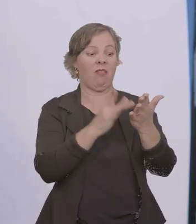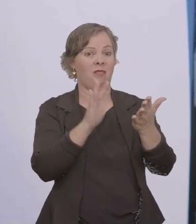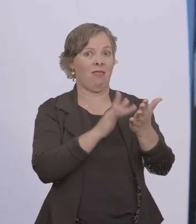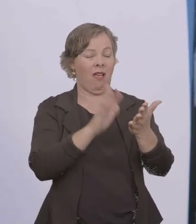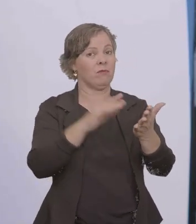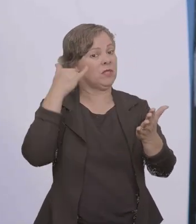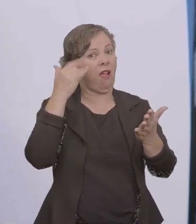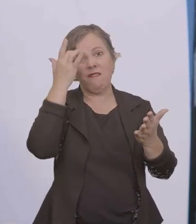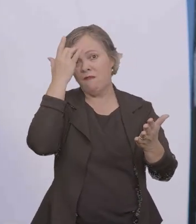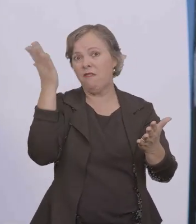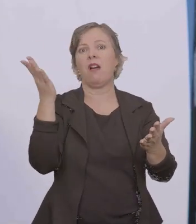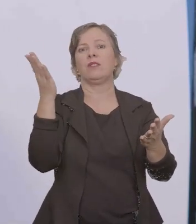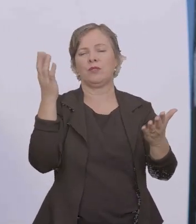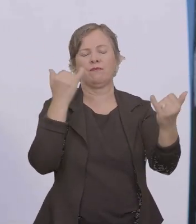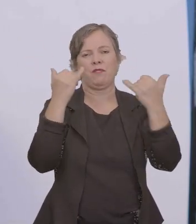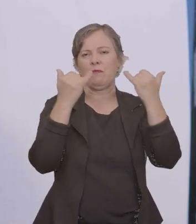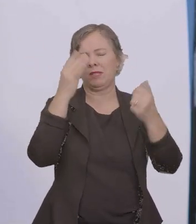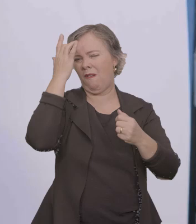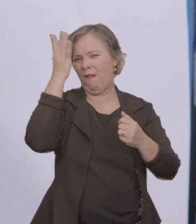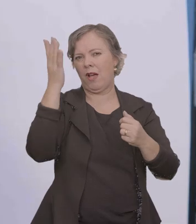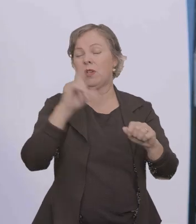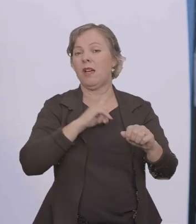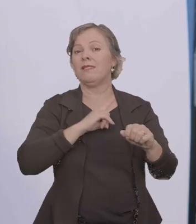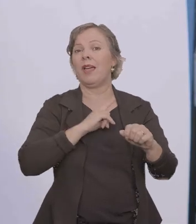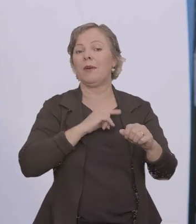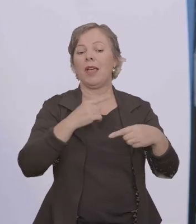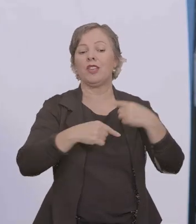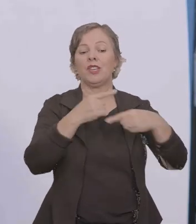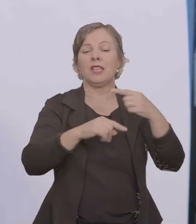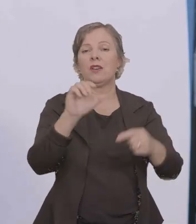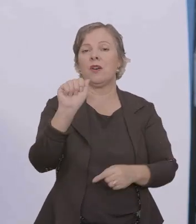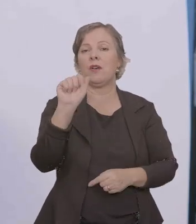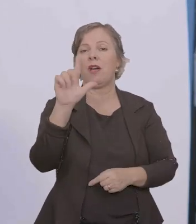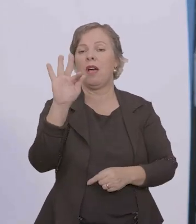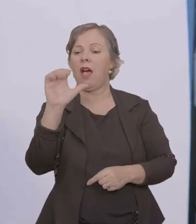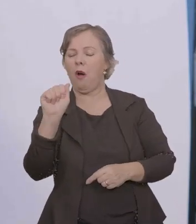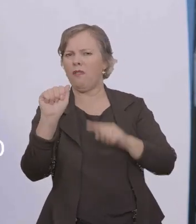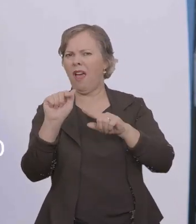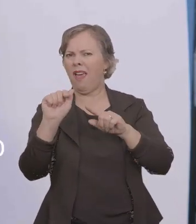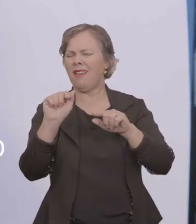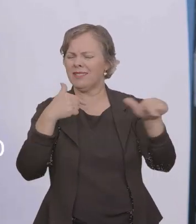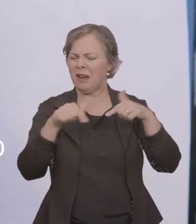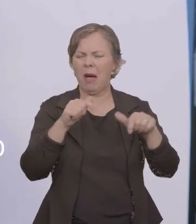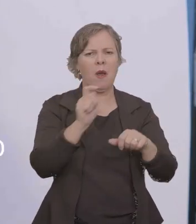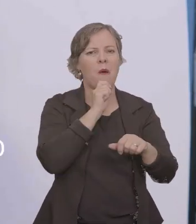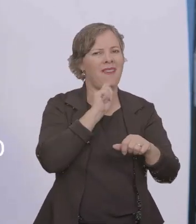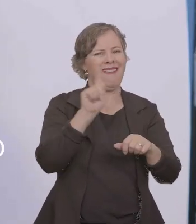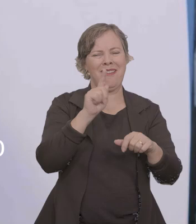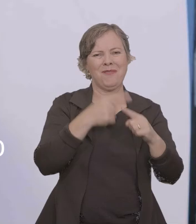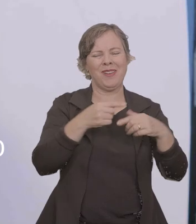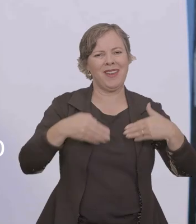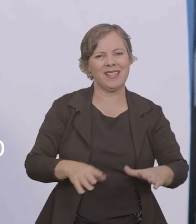celular, muito fácil acesso à informação. E aí tem a geração alfa, que eles não compõem uma força de trabalho, porque são pessoas nascidas